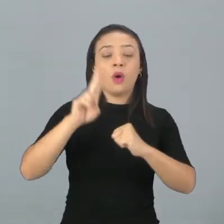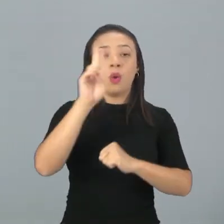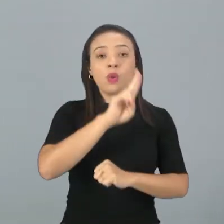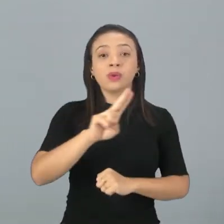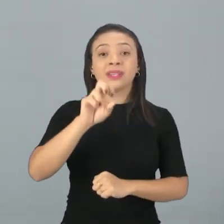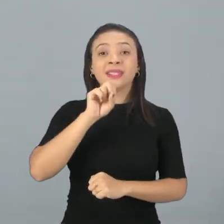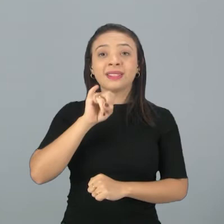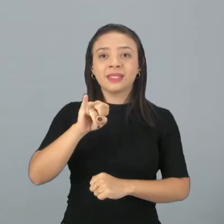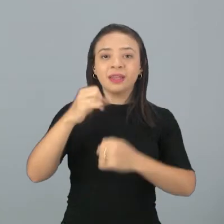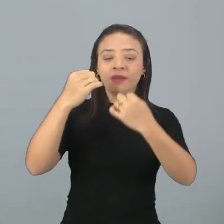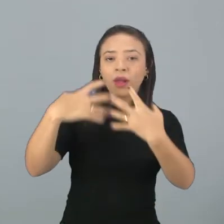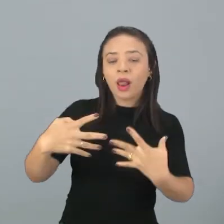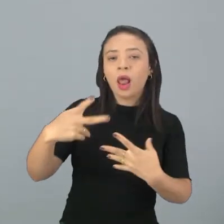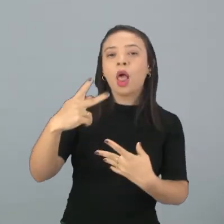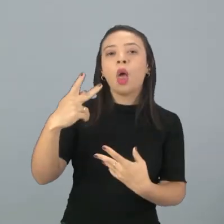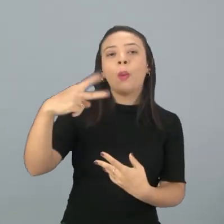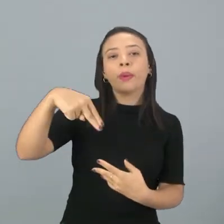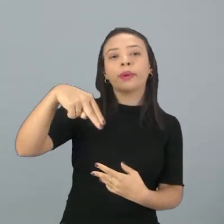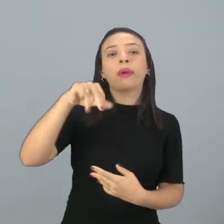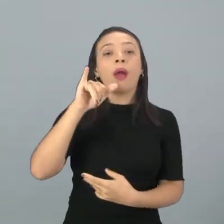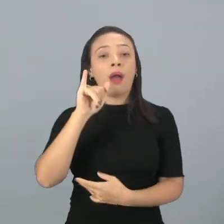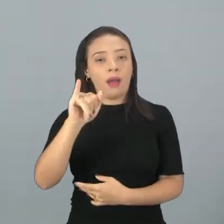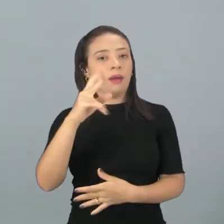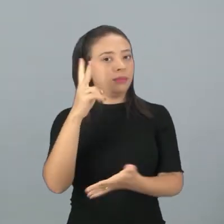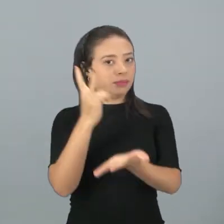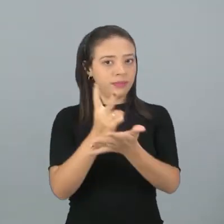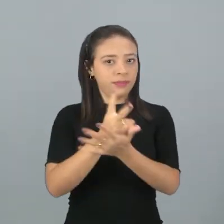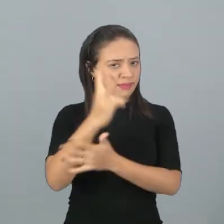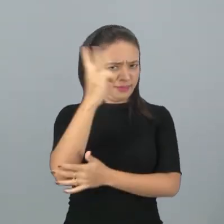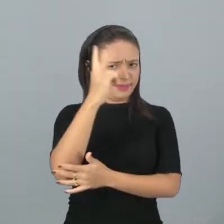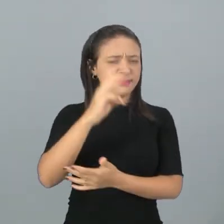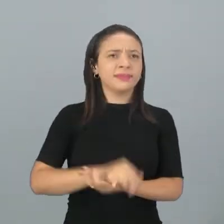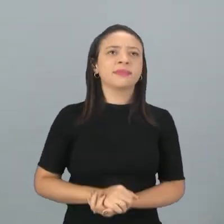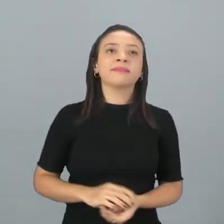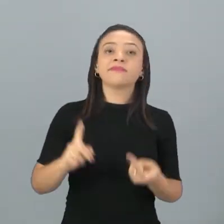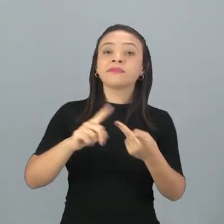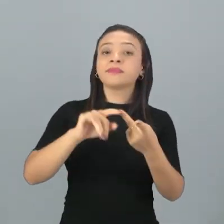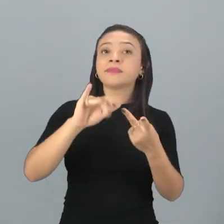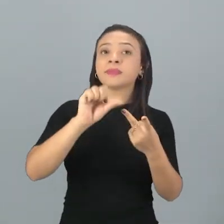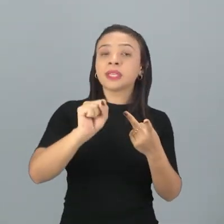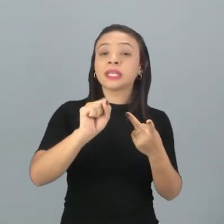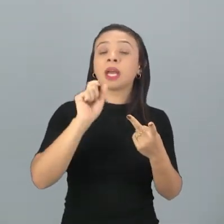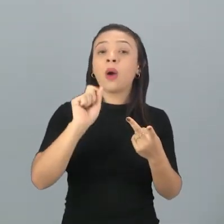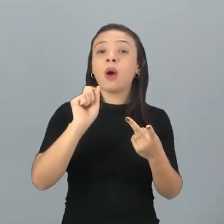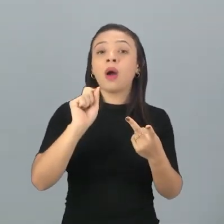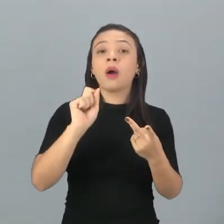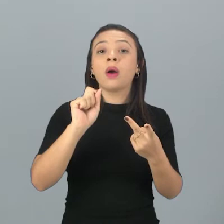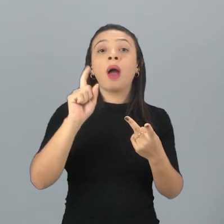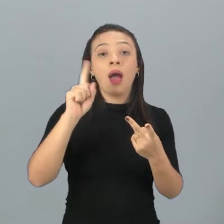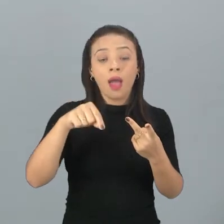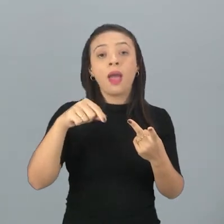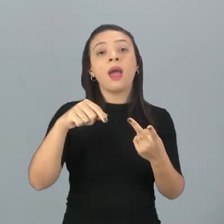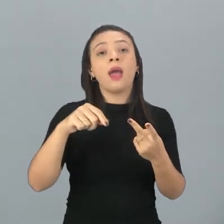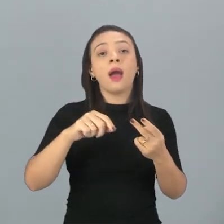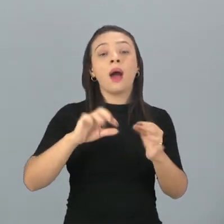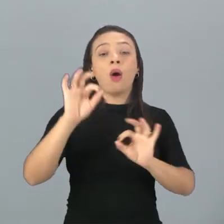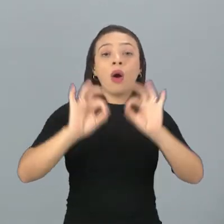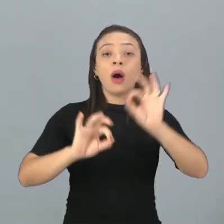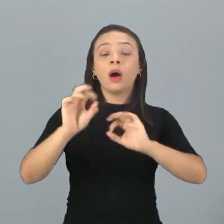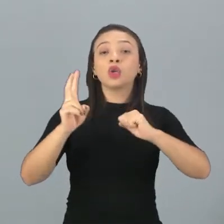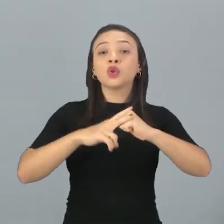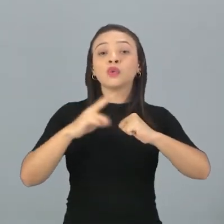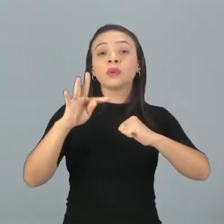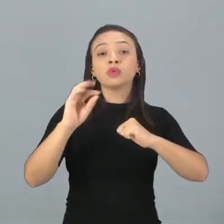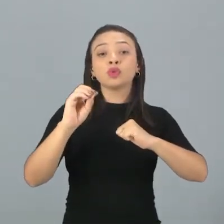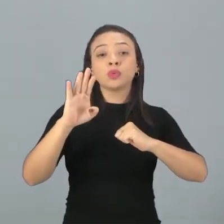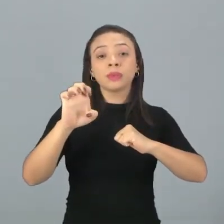usa quando a gente falar sobre o pronome I, sempre. Estão lembrados, né? Is. Is é o pronome, a conjugação do verbo to be que a